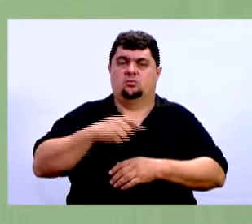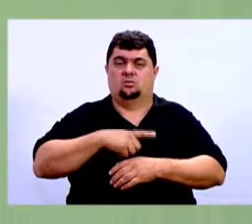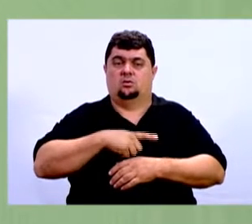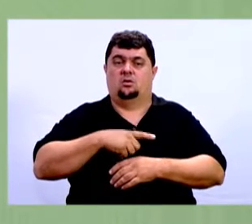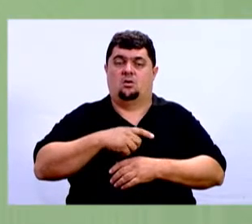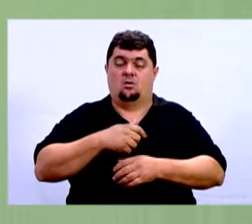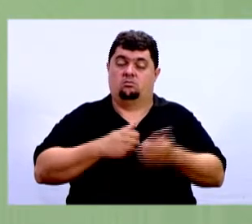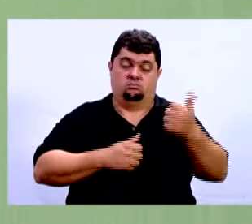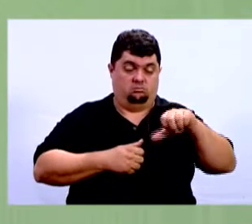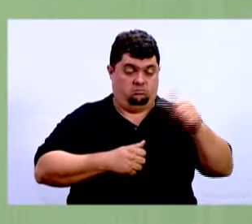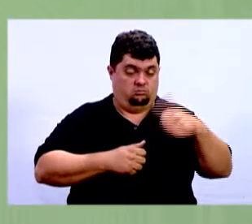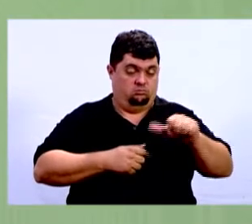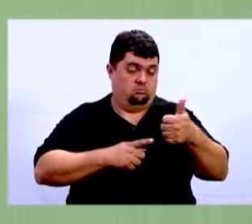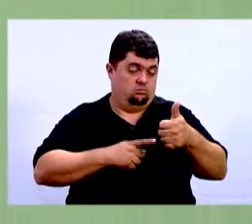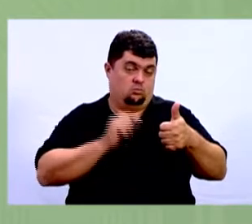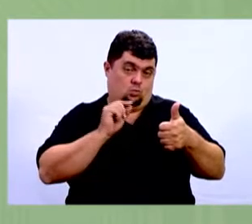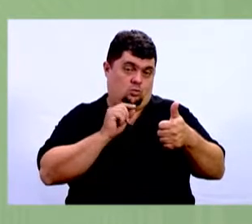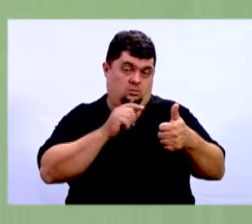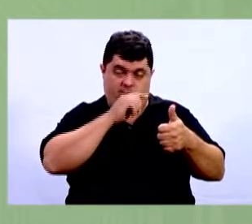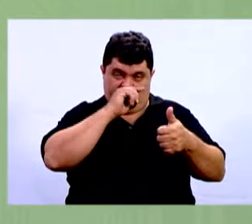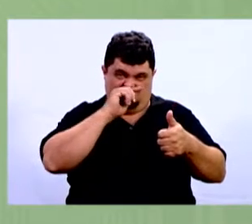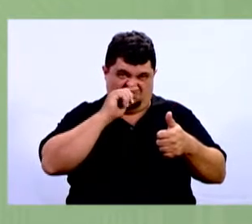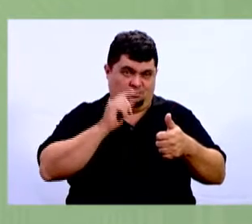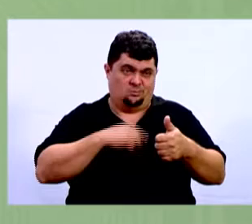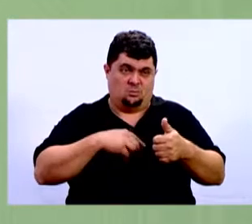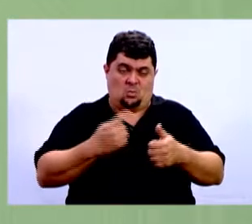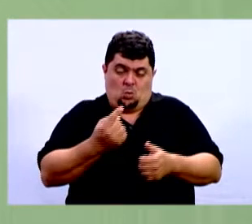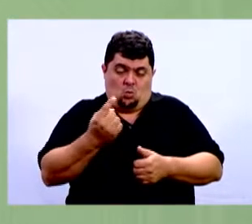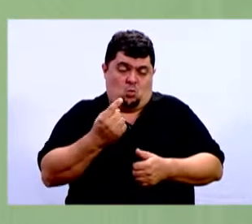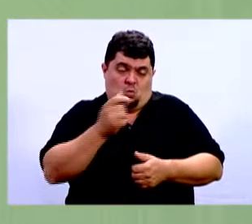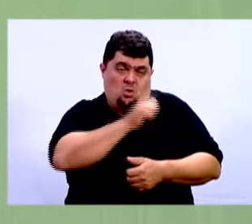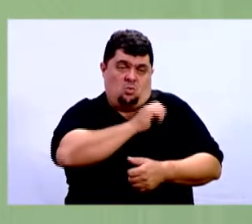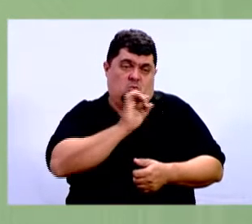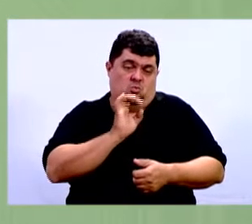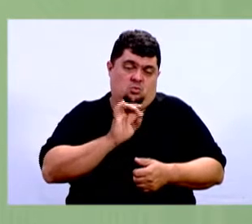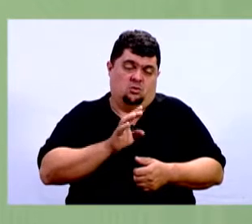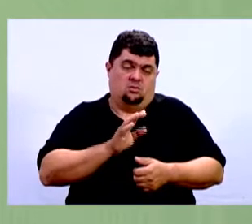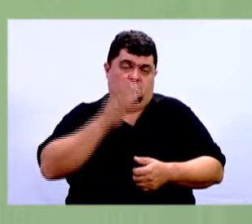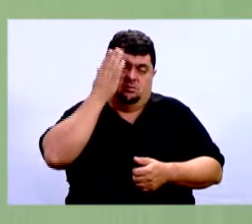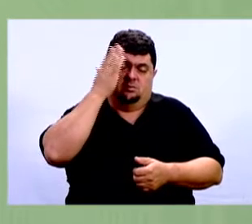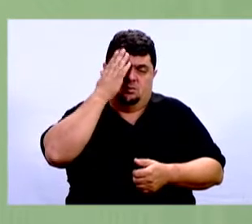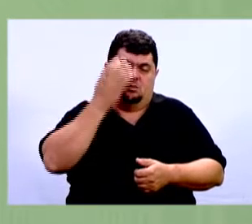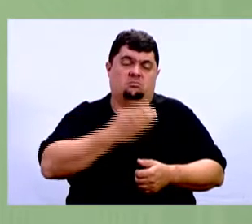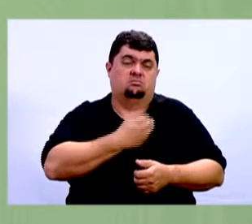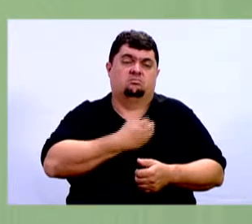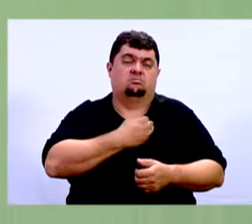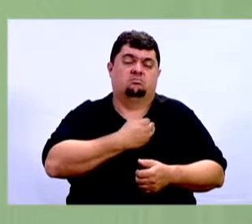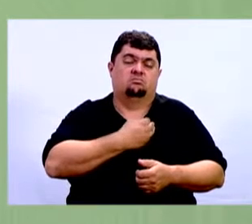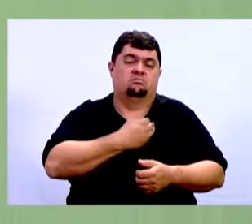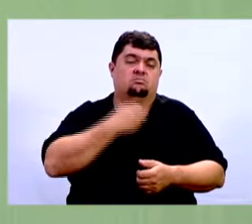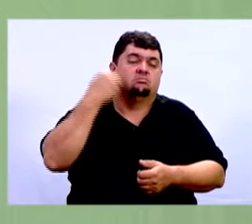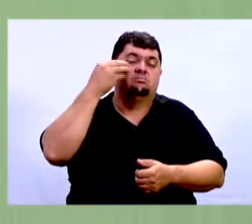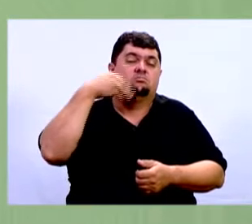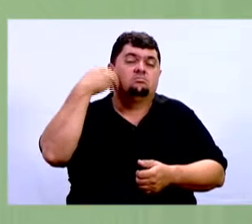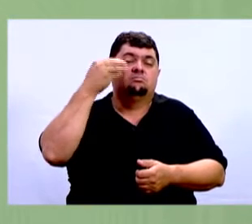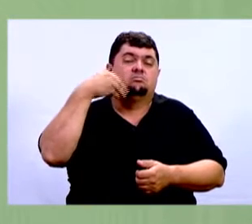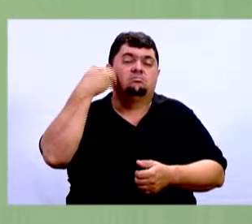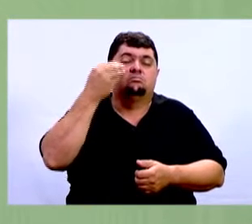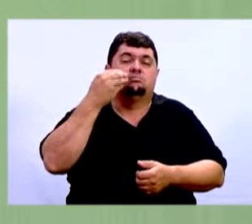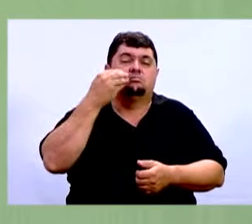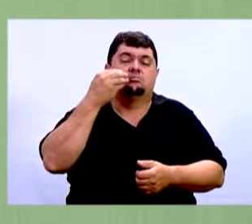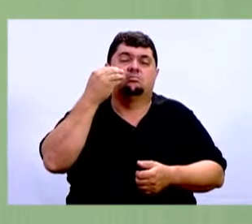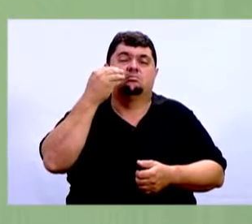de qualidade, né? Talvez você vai entrevistar um único aluno e falar sobre a vivência daquele aluno, né? Então pode ser